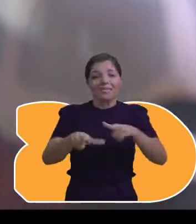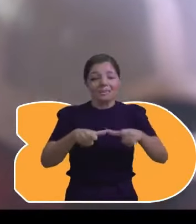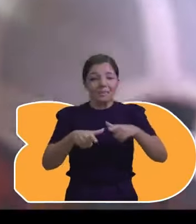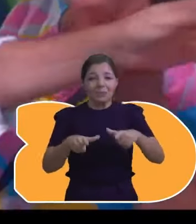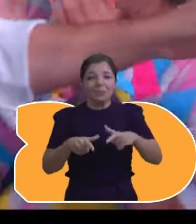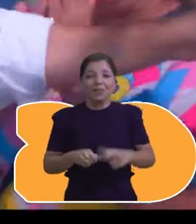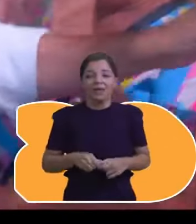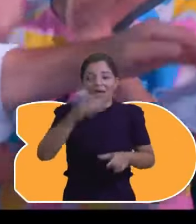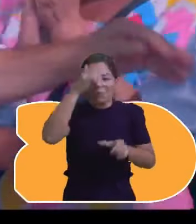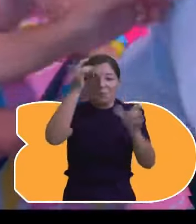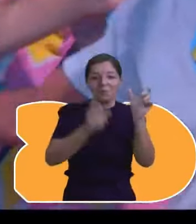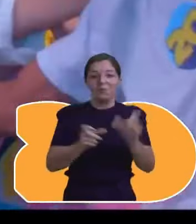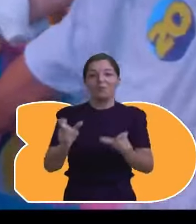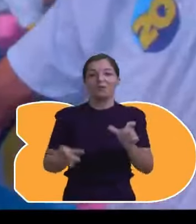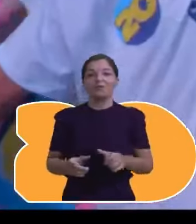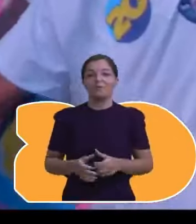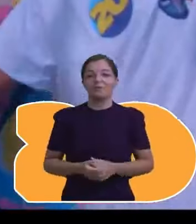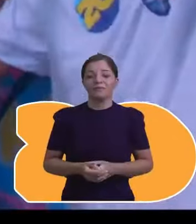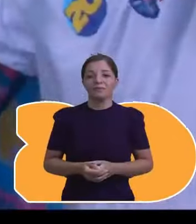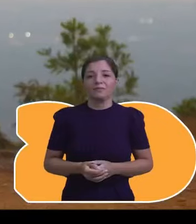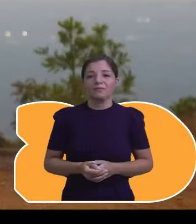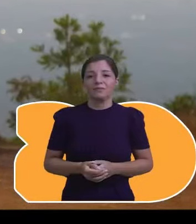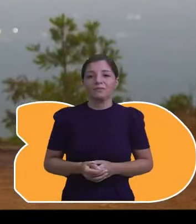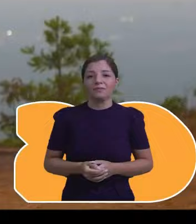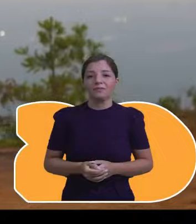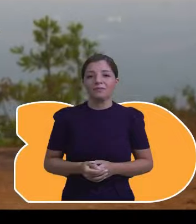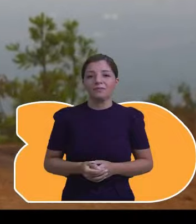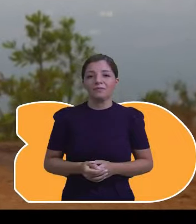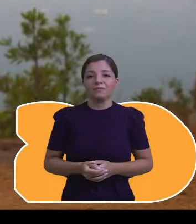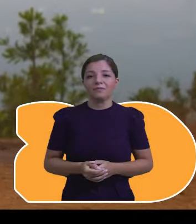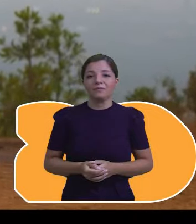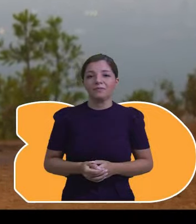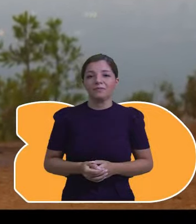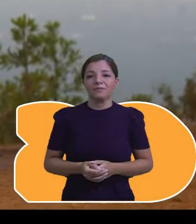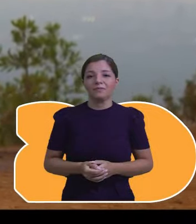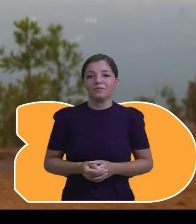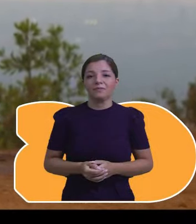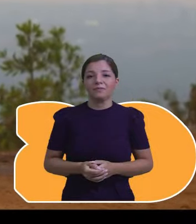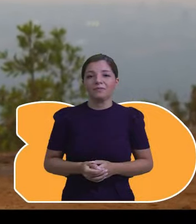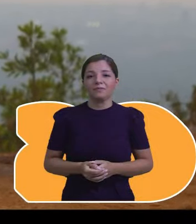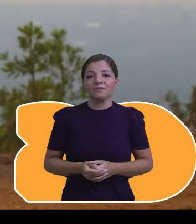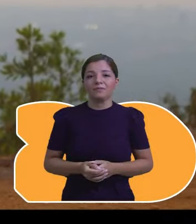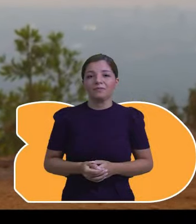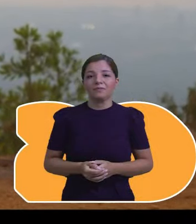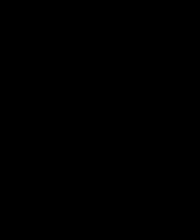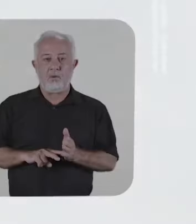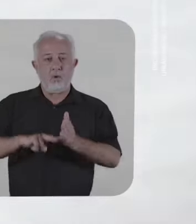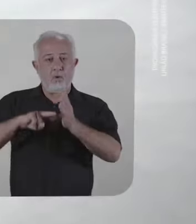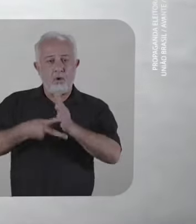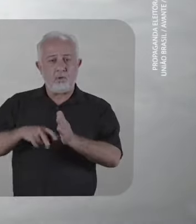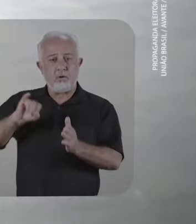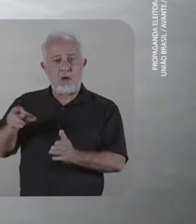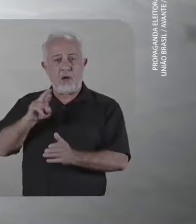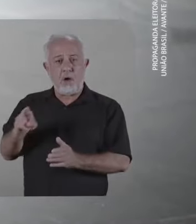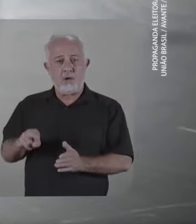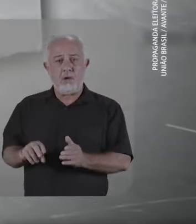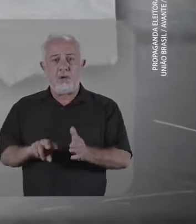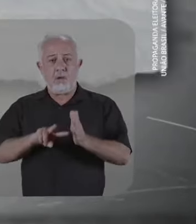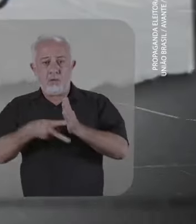vamos reconstruir Palmas a partir de 1º de janeiro de 2020. Nesta ação